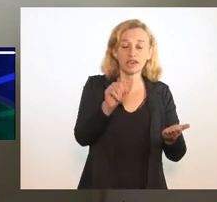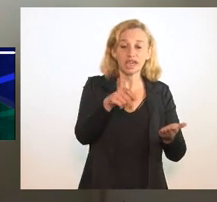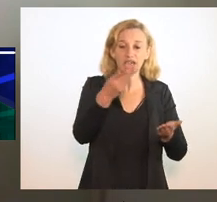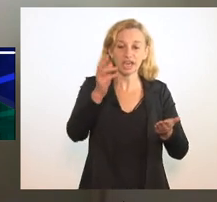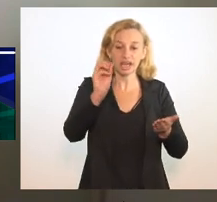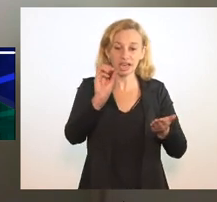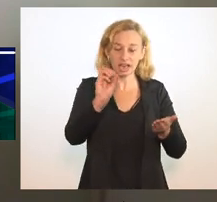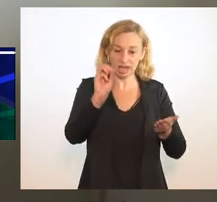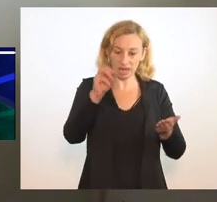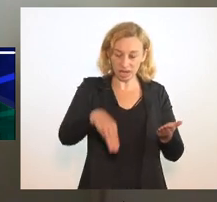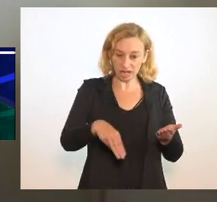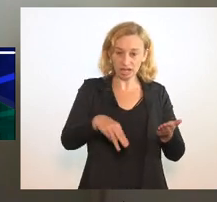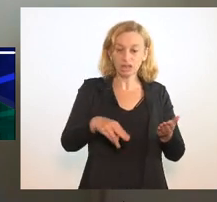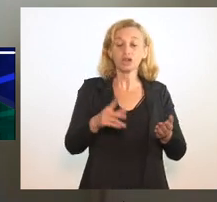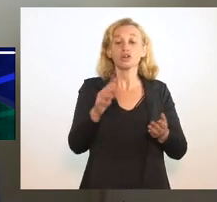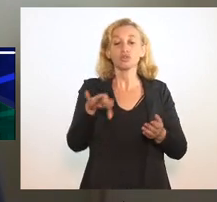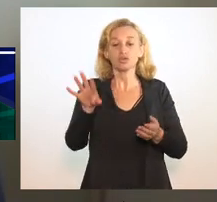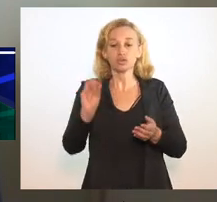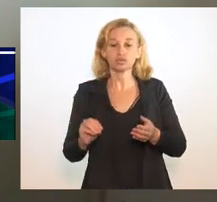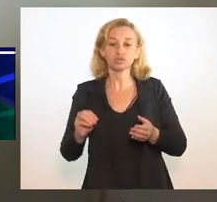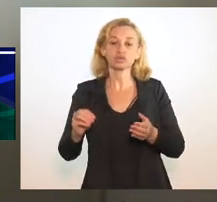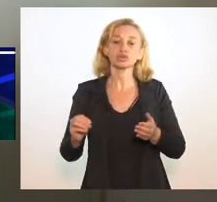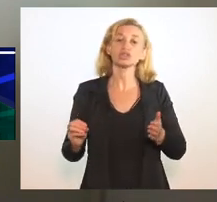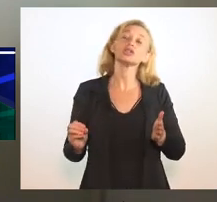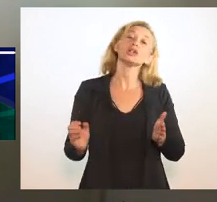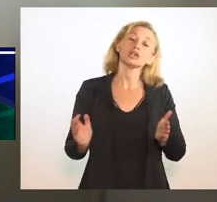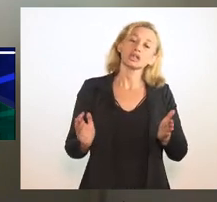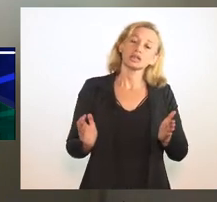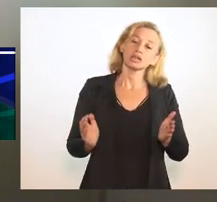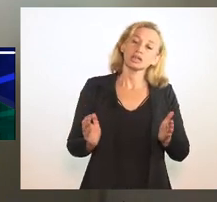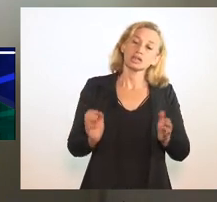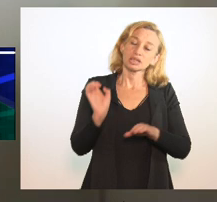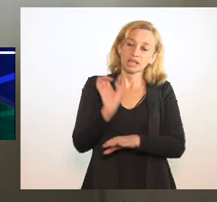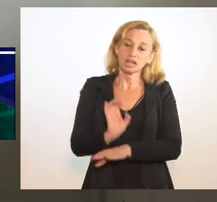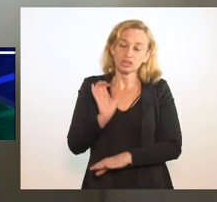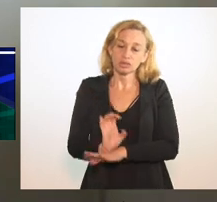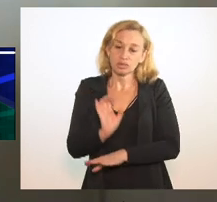Estadual de Conservação Ambiental.